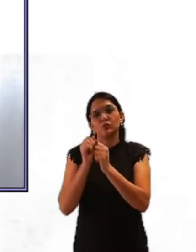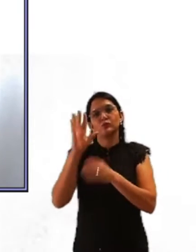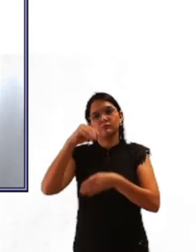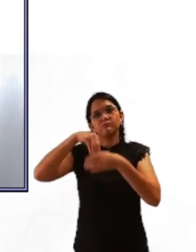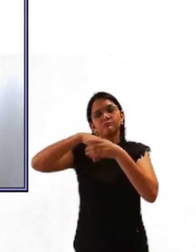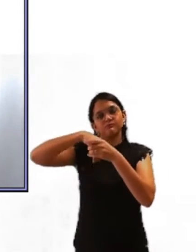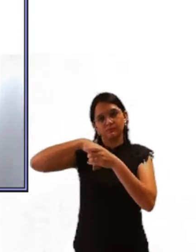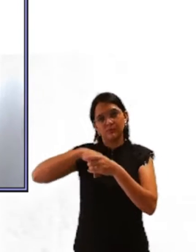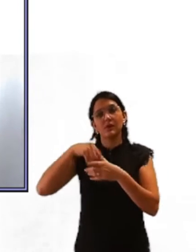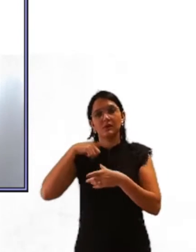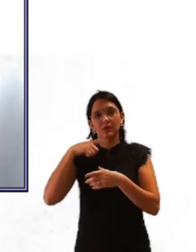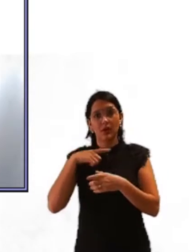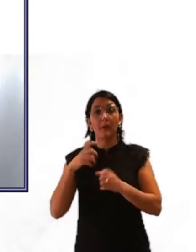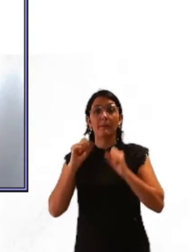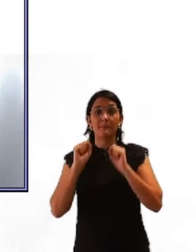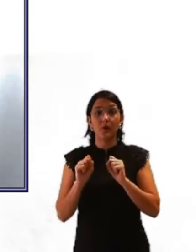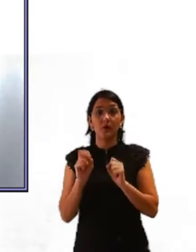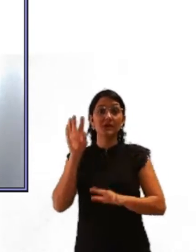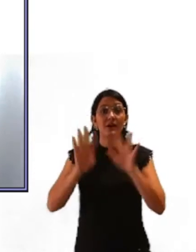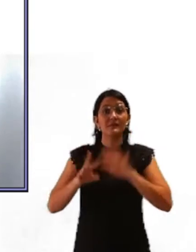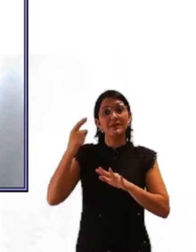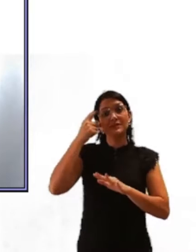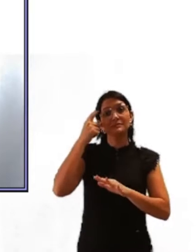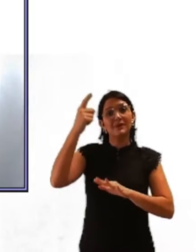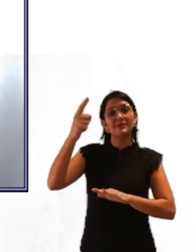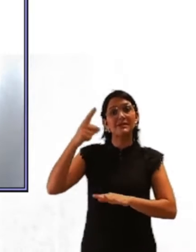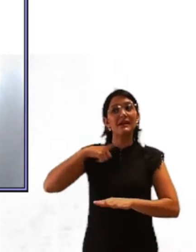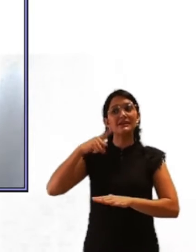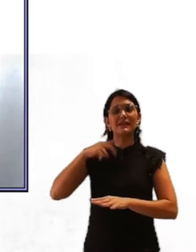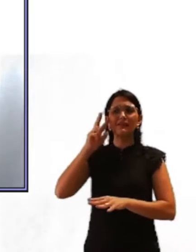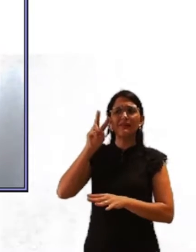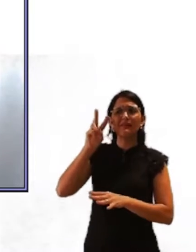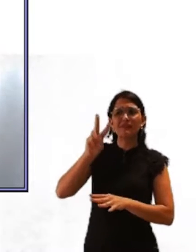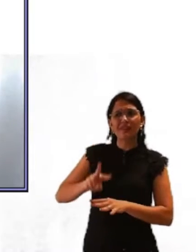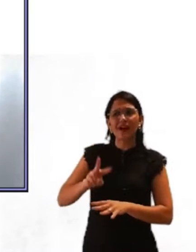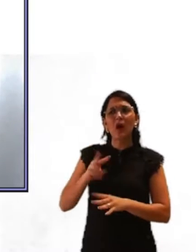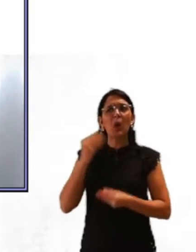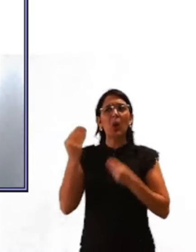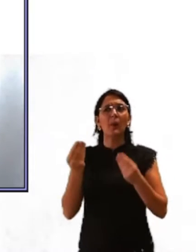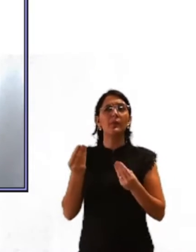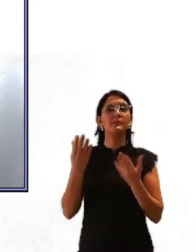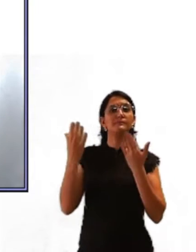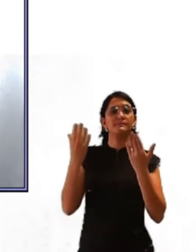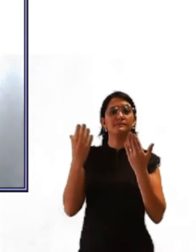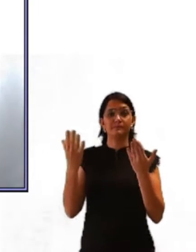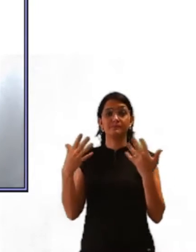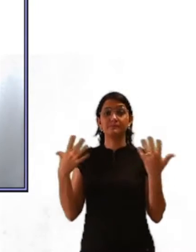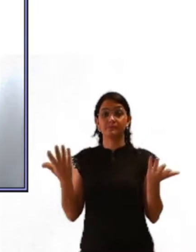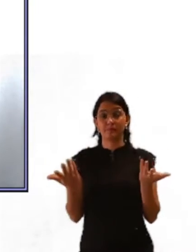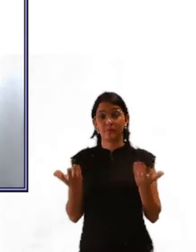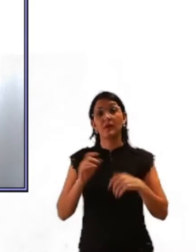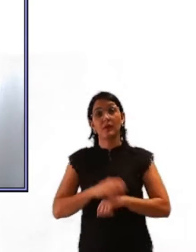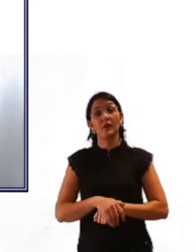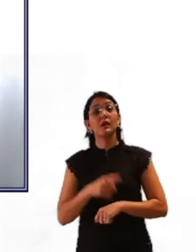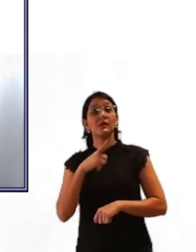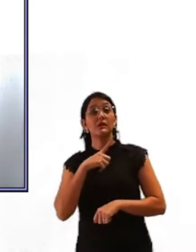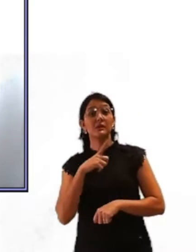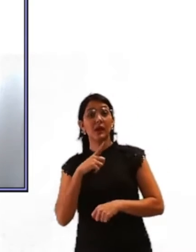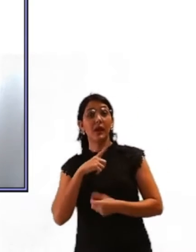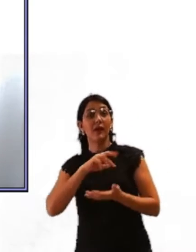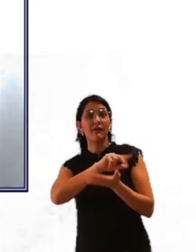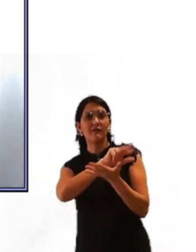algum subjetivismo na sua interpretação. Na hermenêutica, né, vão dizer que